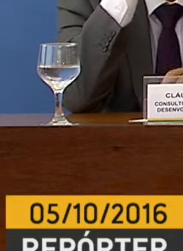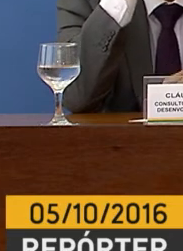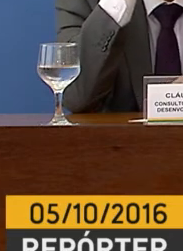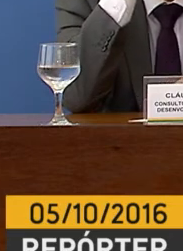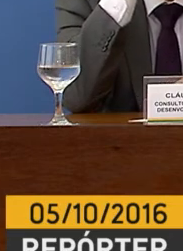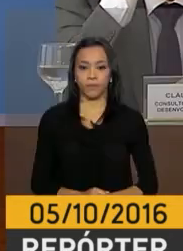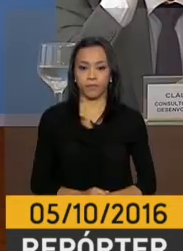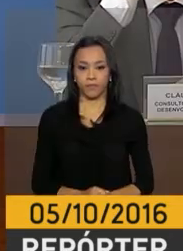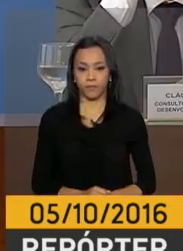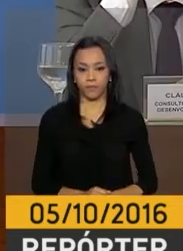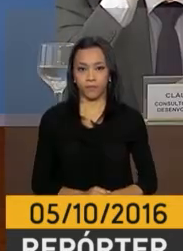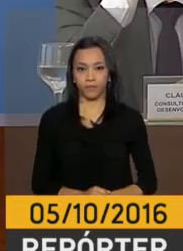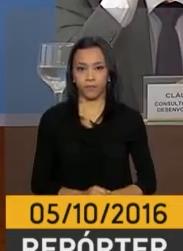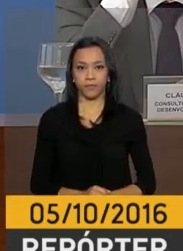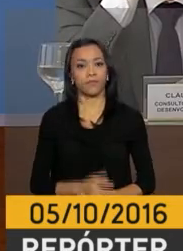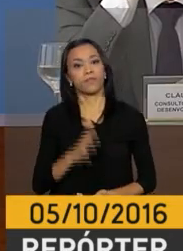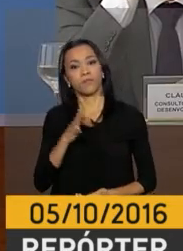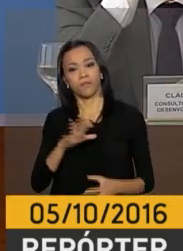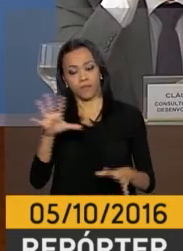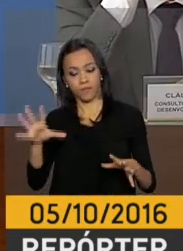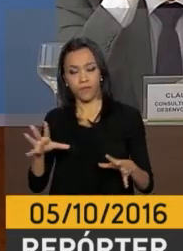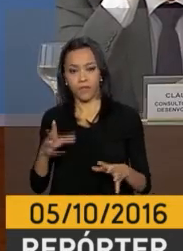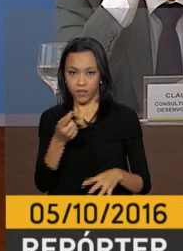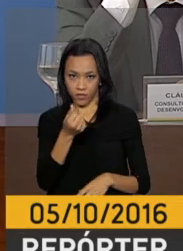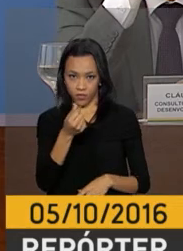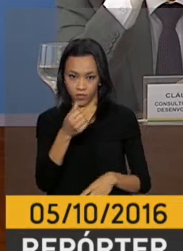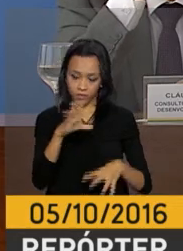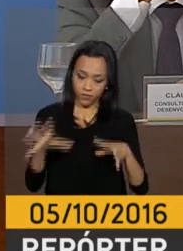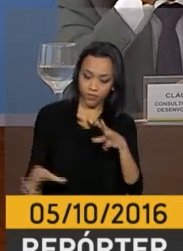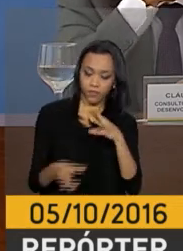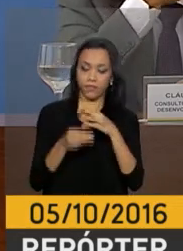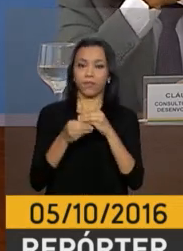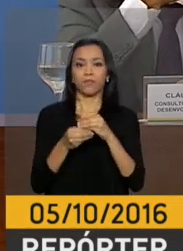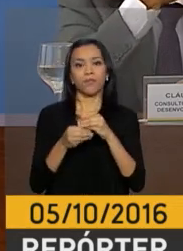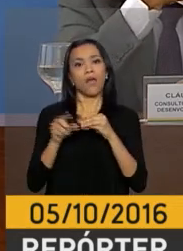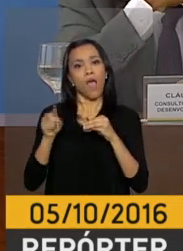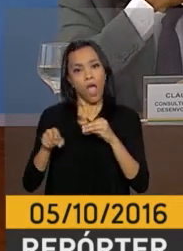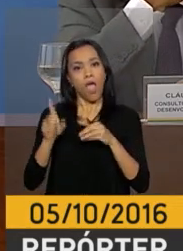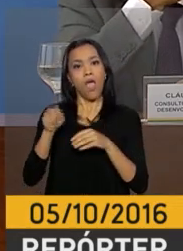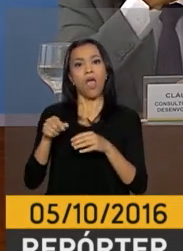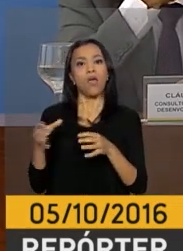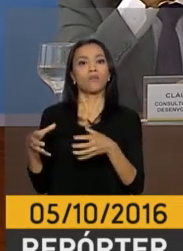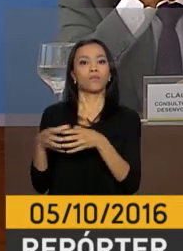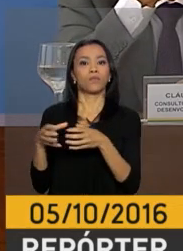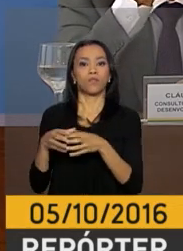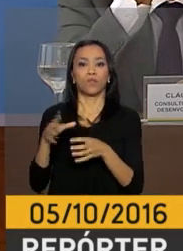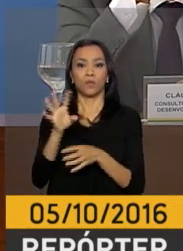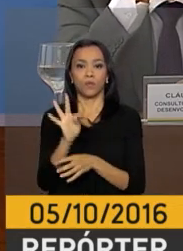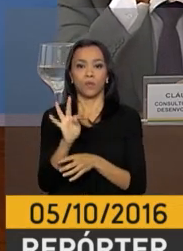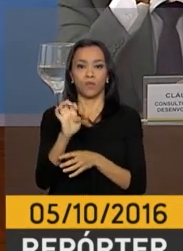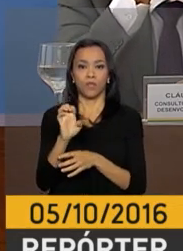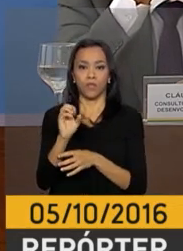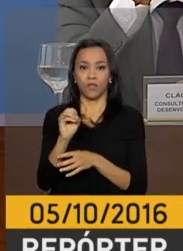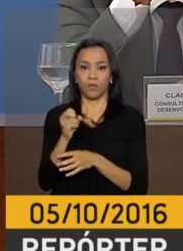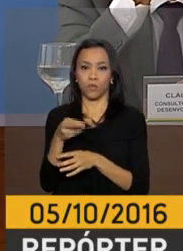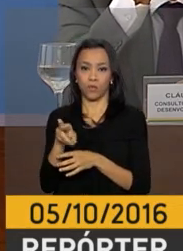acrescentou esse dinheiro não está o dinheiro a mais do tesouro que vem o programa